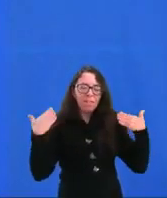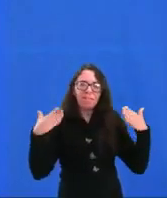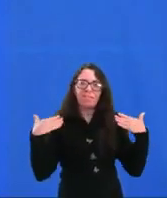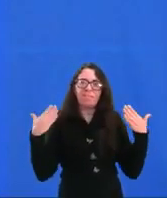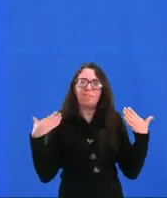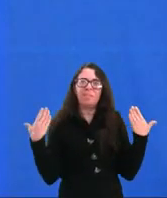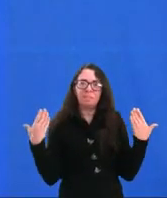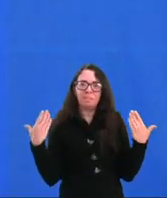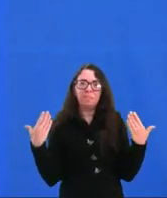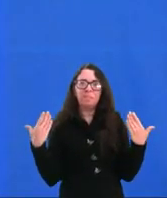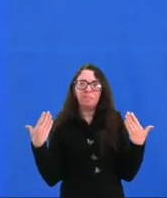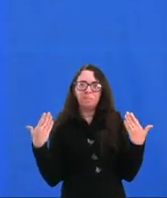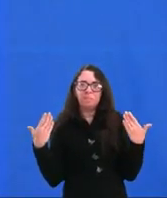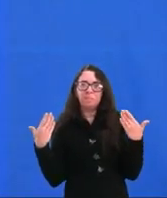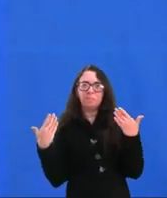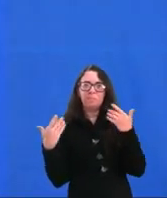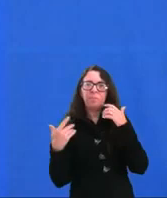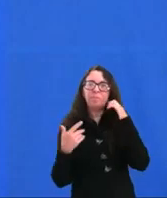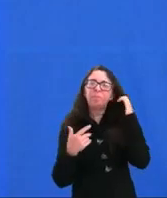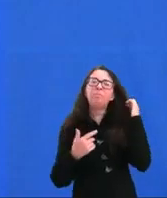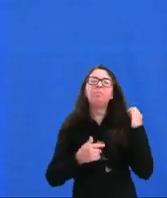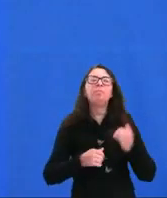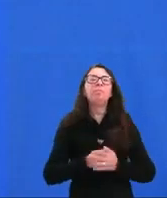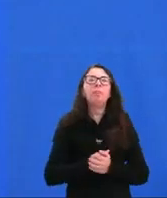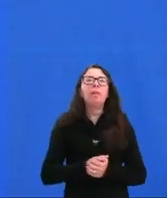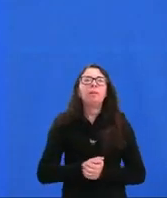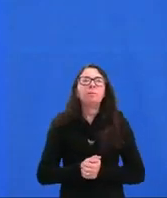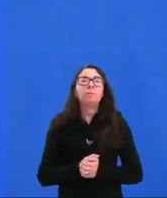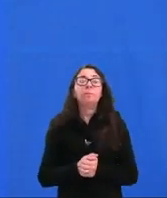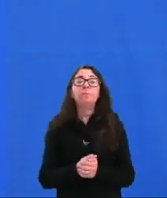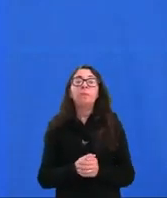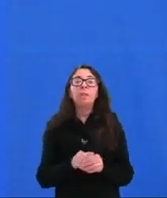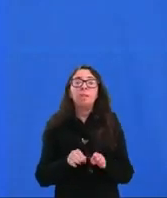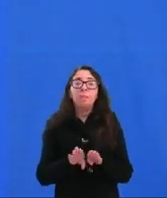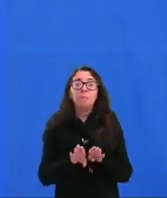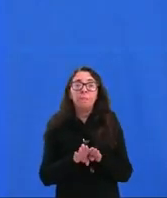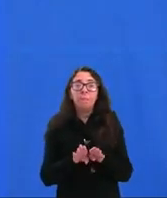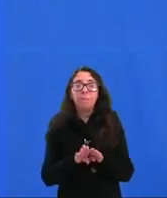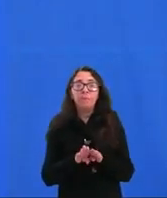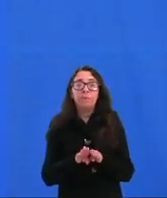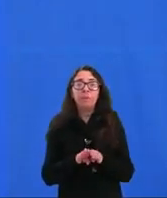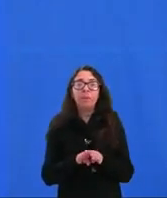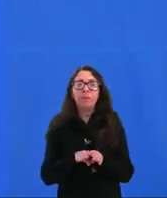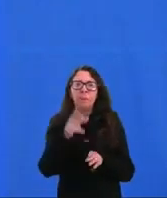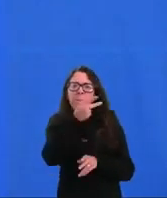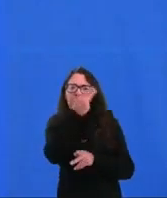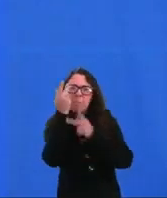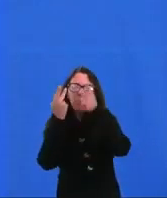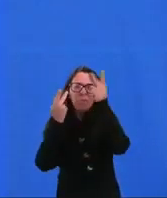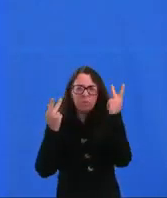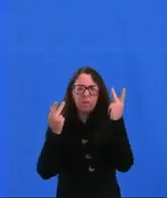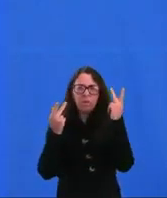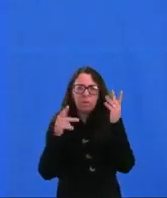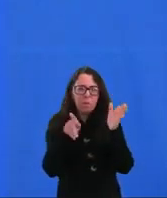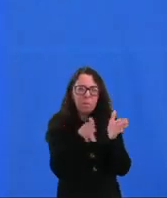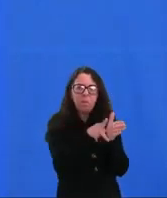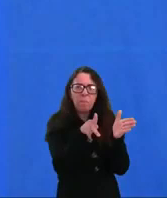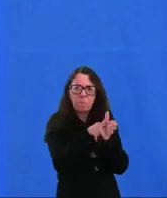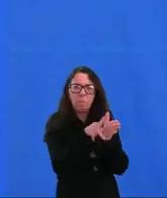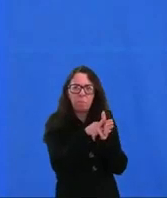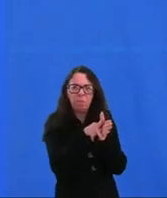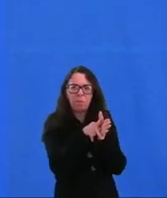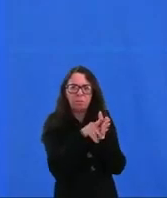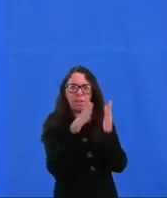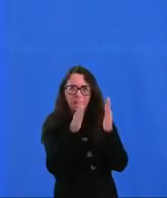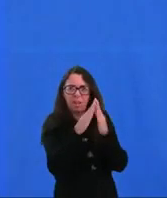alguns dos que eram da sinagoga, chamados dos libertos, dos sirineus, dos alexandrinos e dos